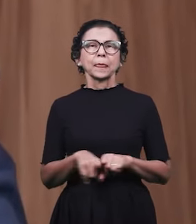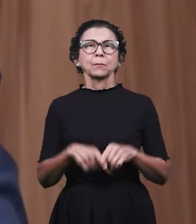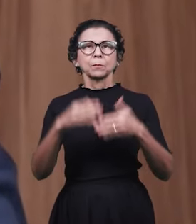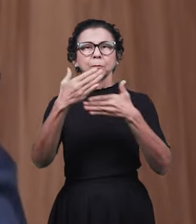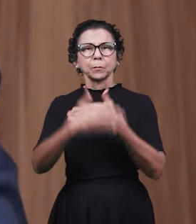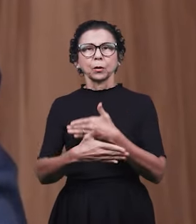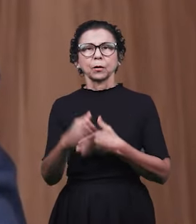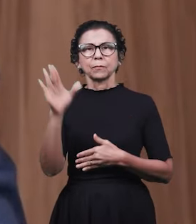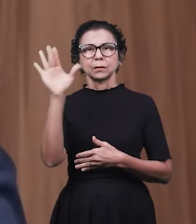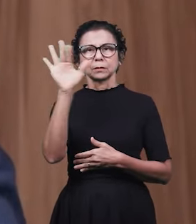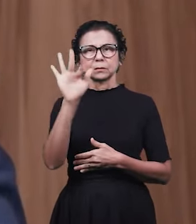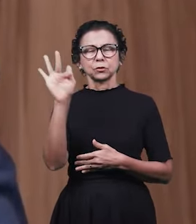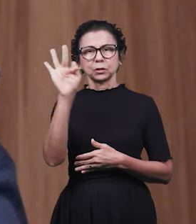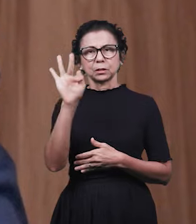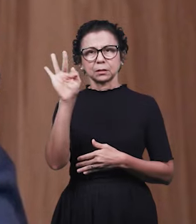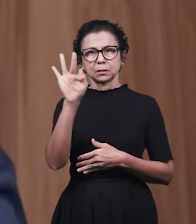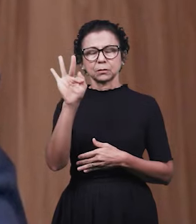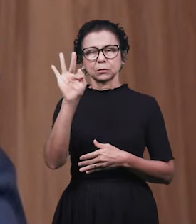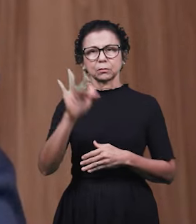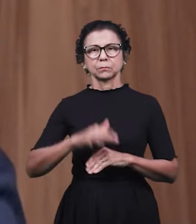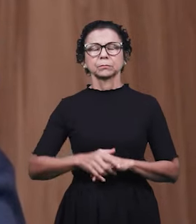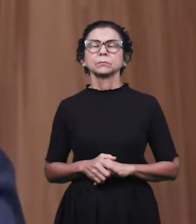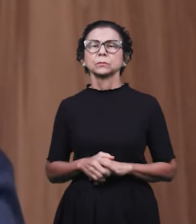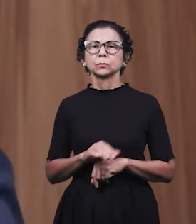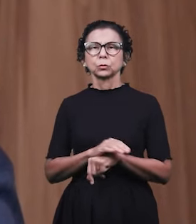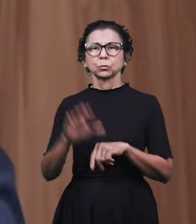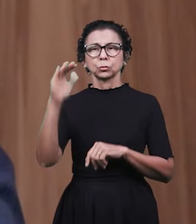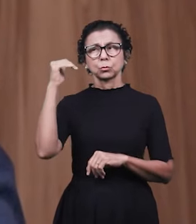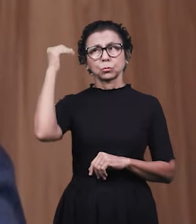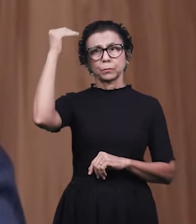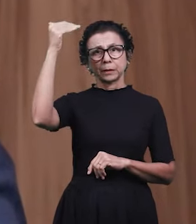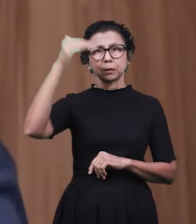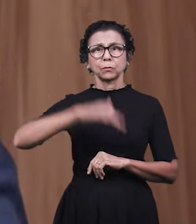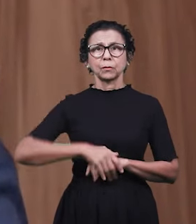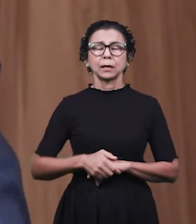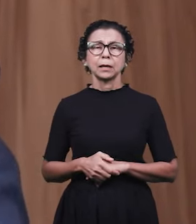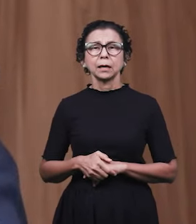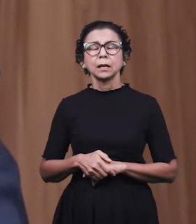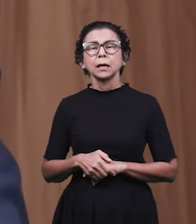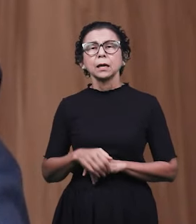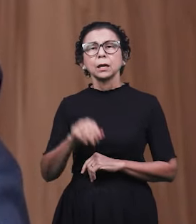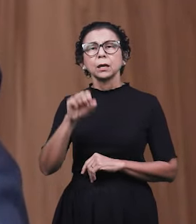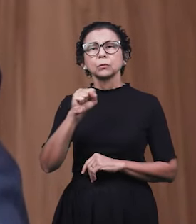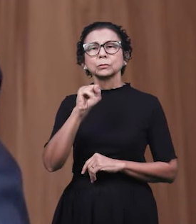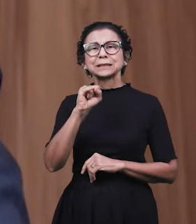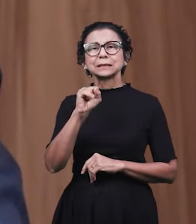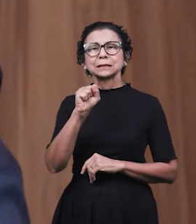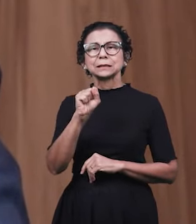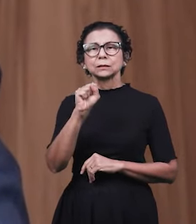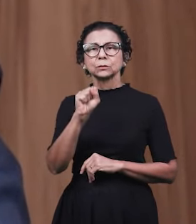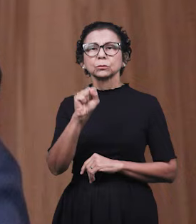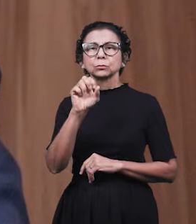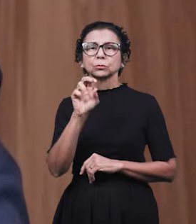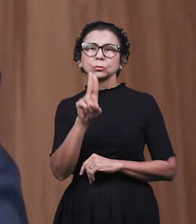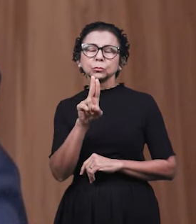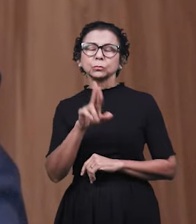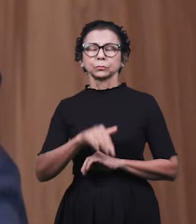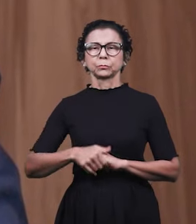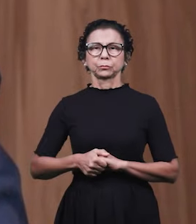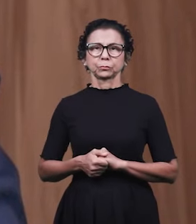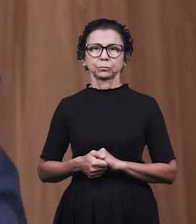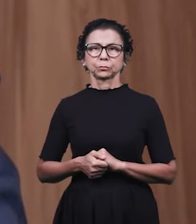já é outro contexto. A prova do ensino superior é o Enem, é via SISU. E aí a pessoa, o aluno, né,